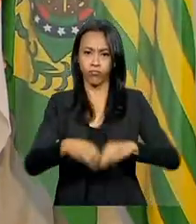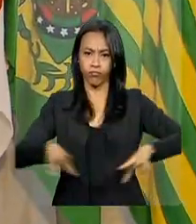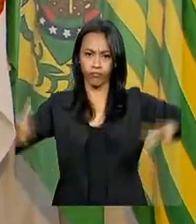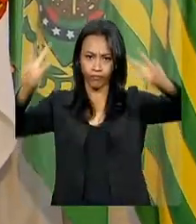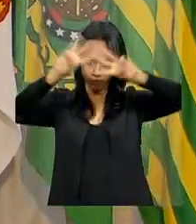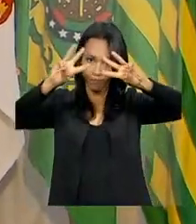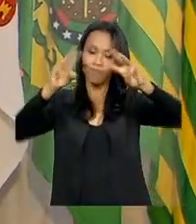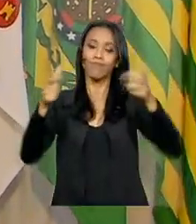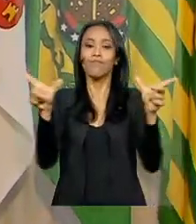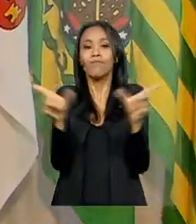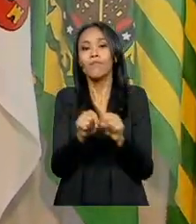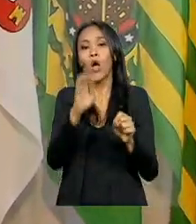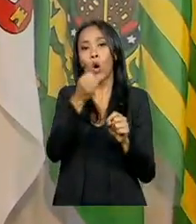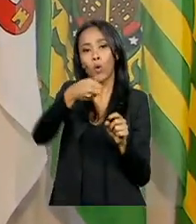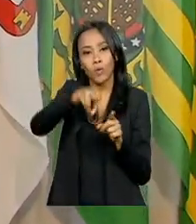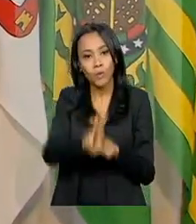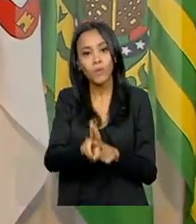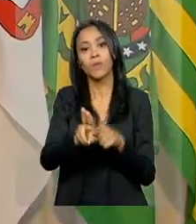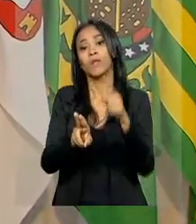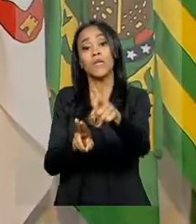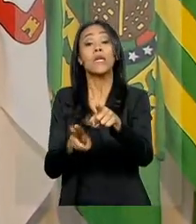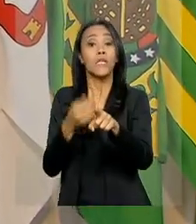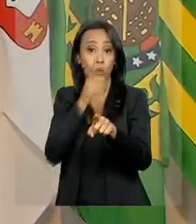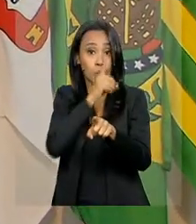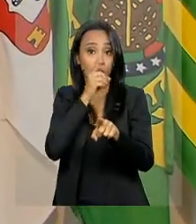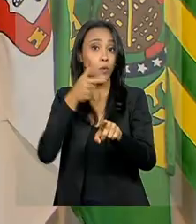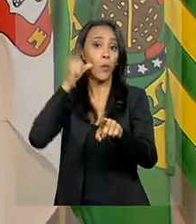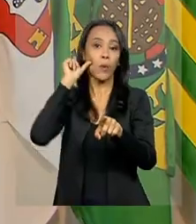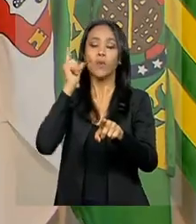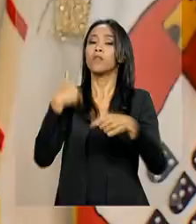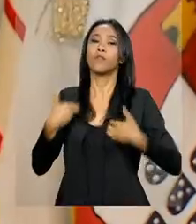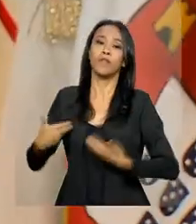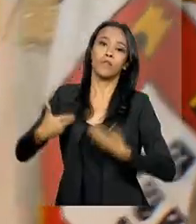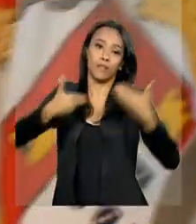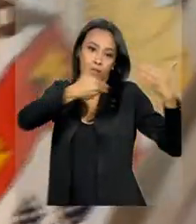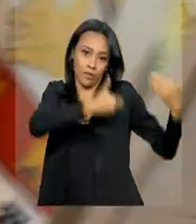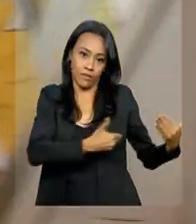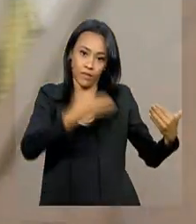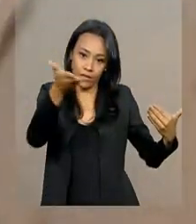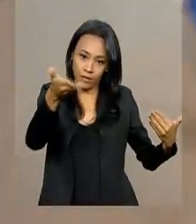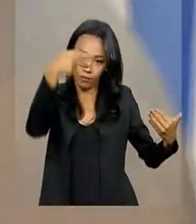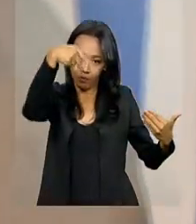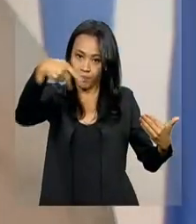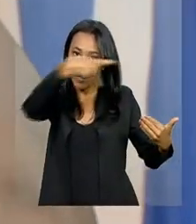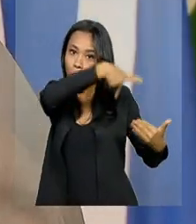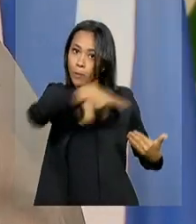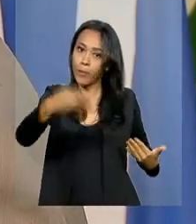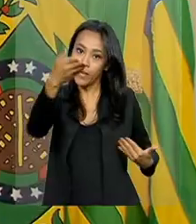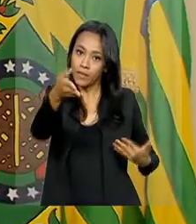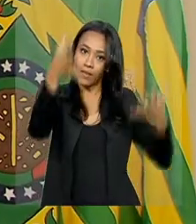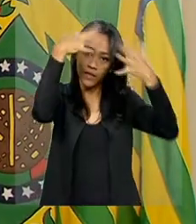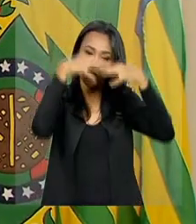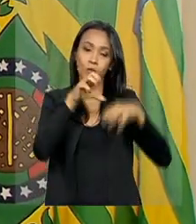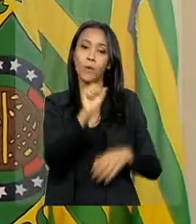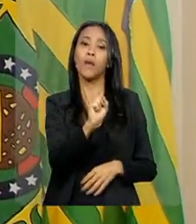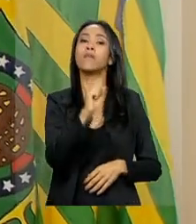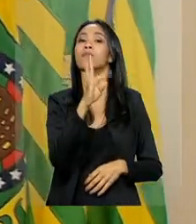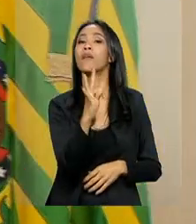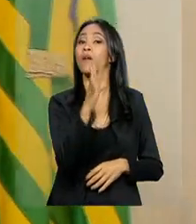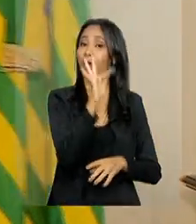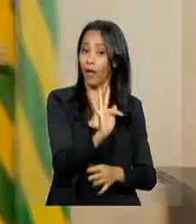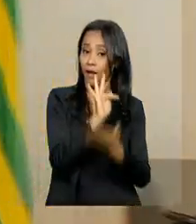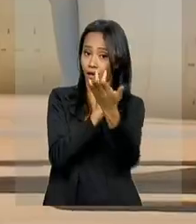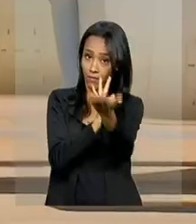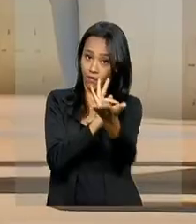deixar o Brasil neste domingo, o presidente Michel Temer transferiu o cargo temporariamente ao presidente do Supremo Tribunal Federal, ministro